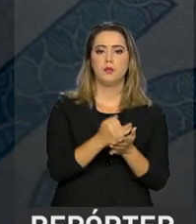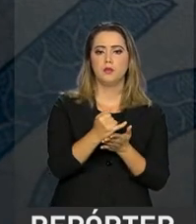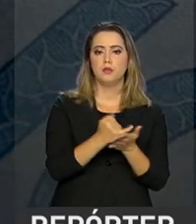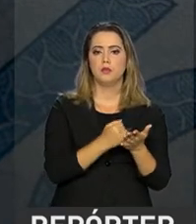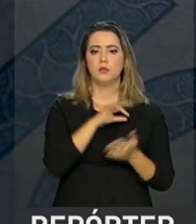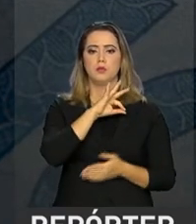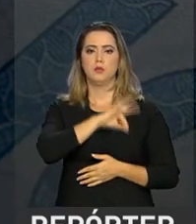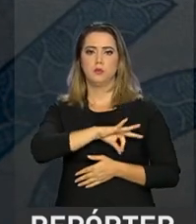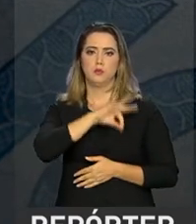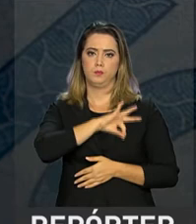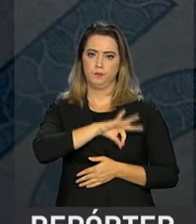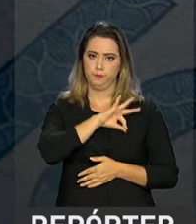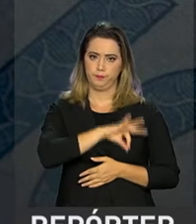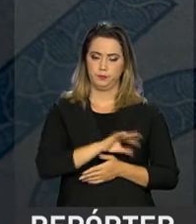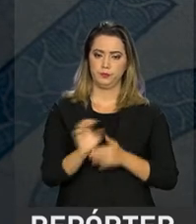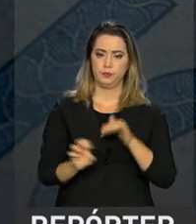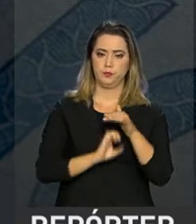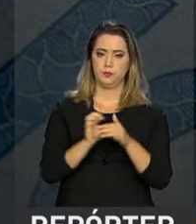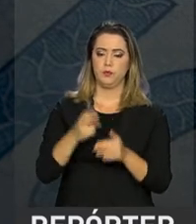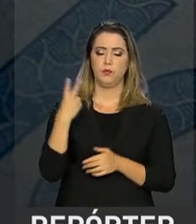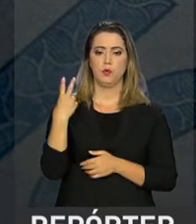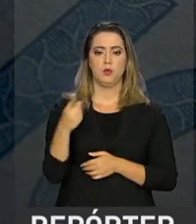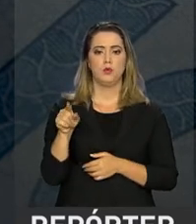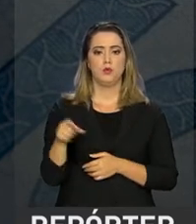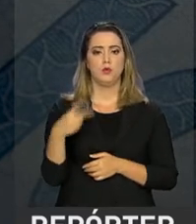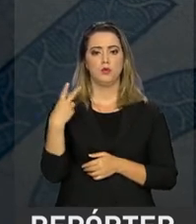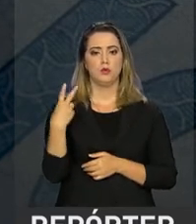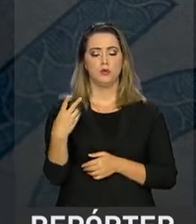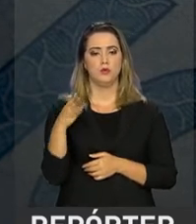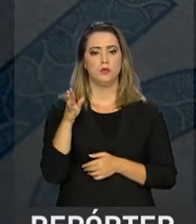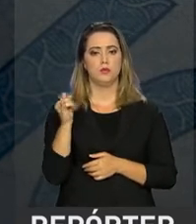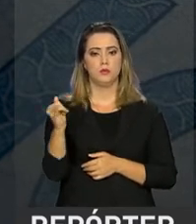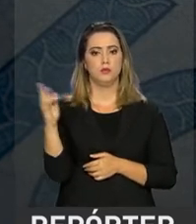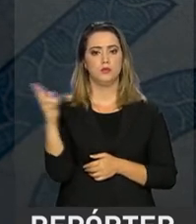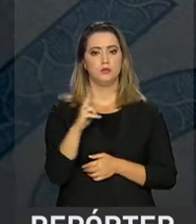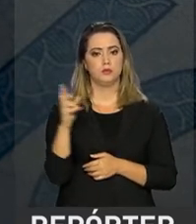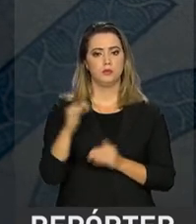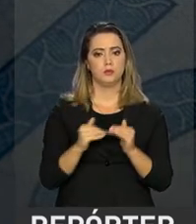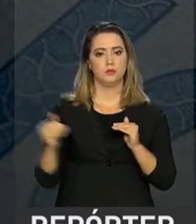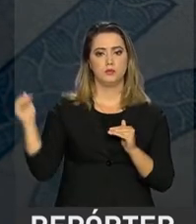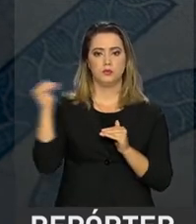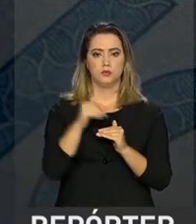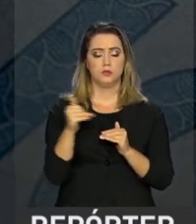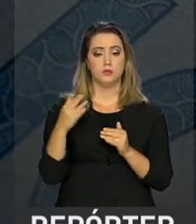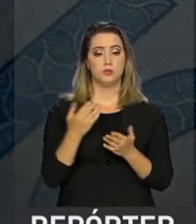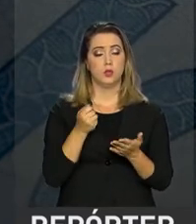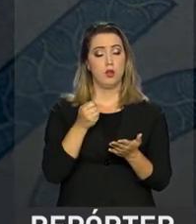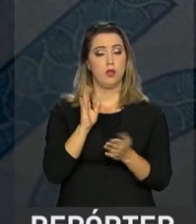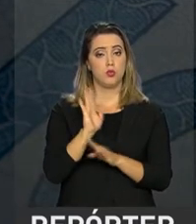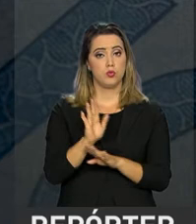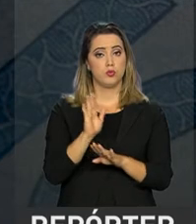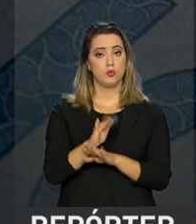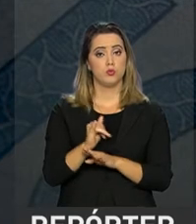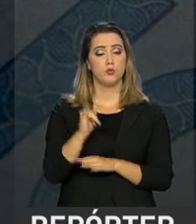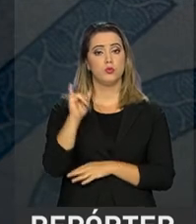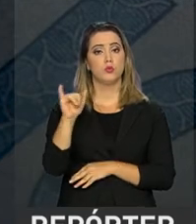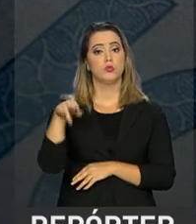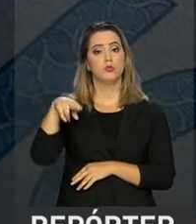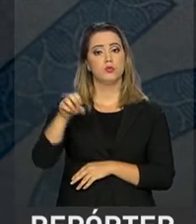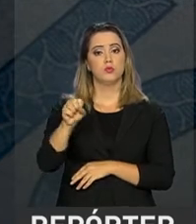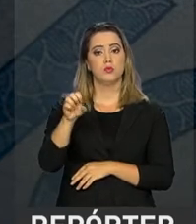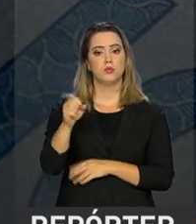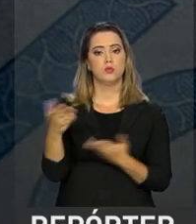de pagamentos das empresas e 2 bilhões duzentos milhões de reais com a elevação da contribuição previdenciária dos